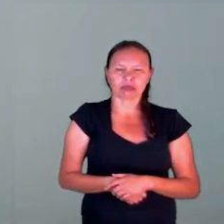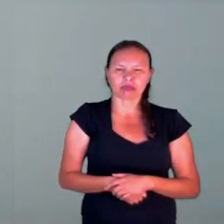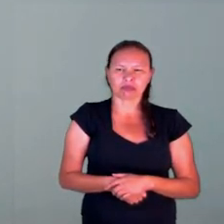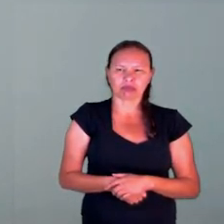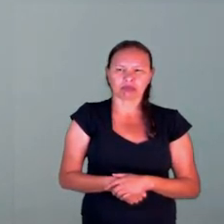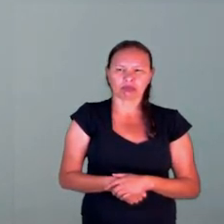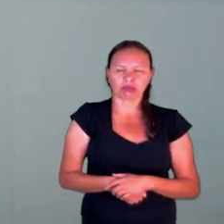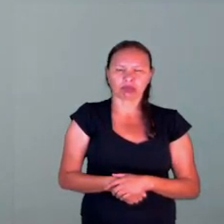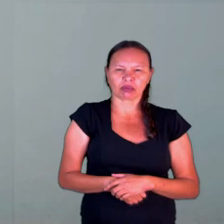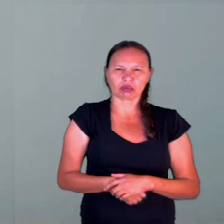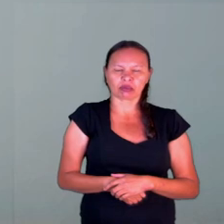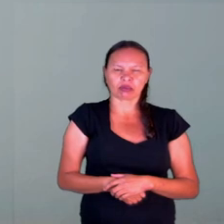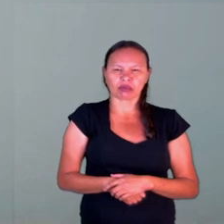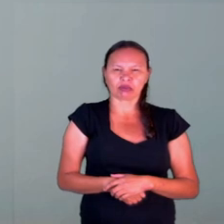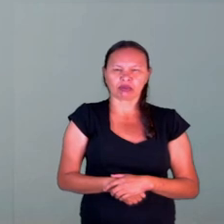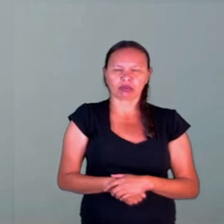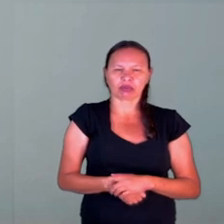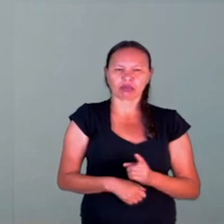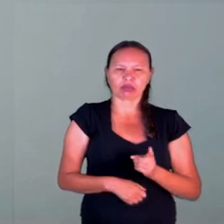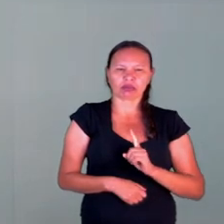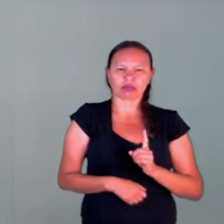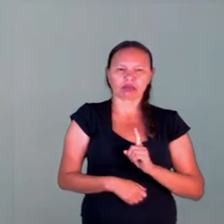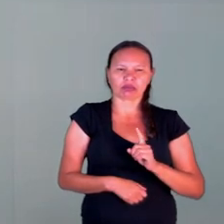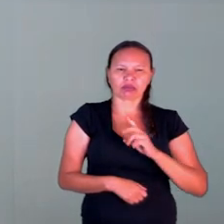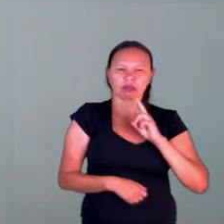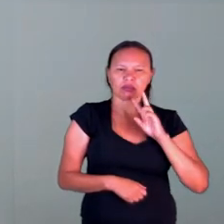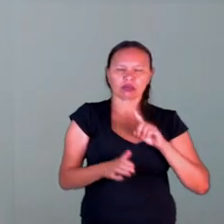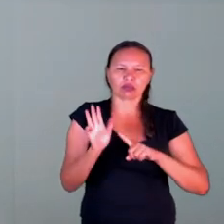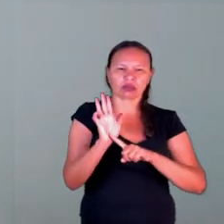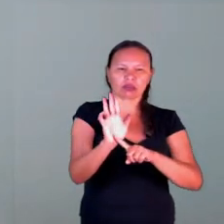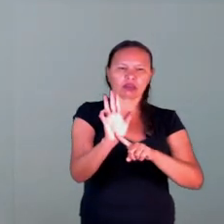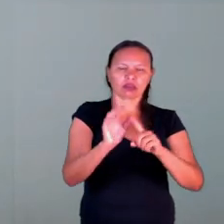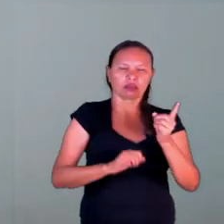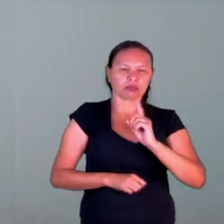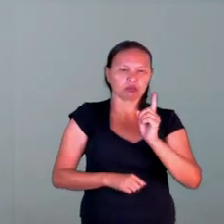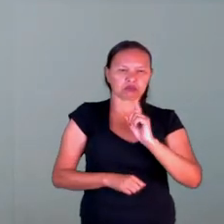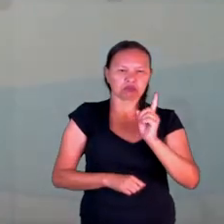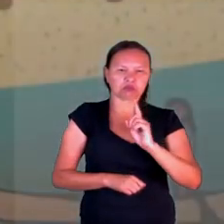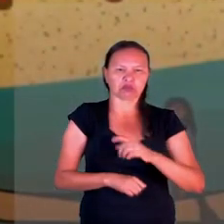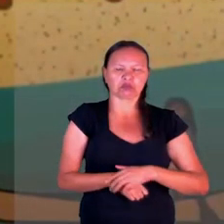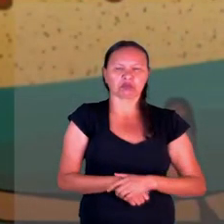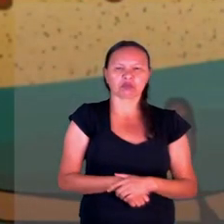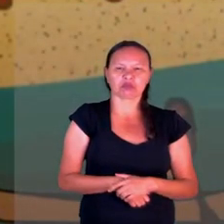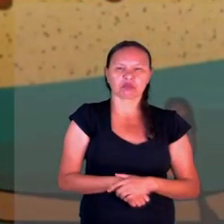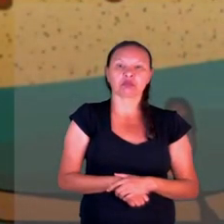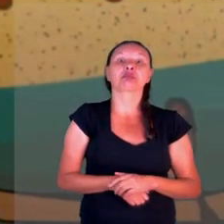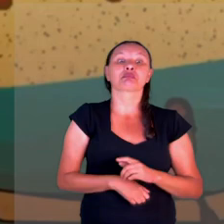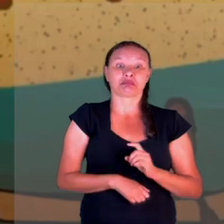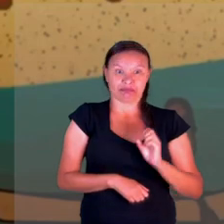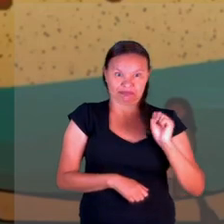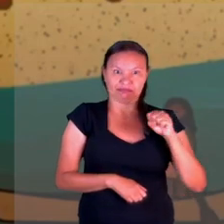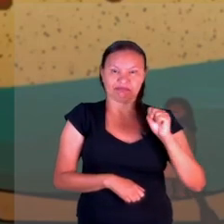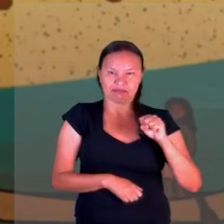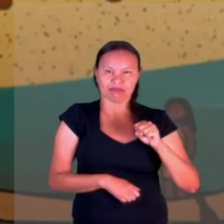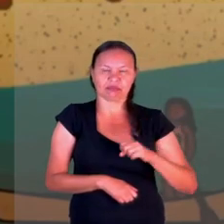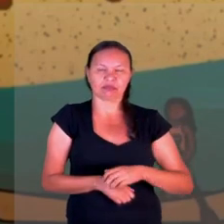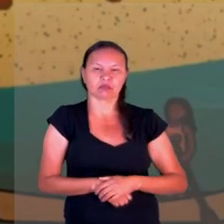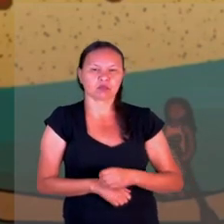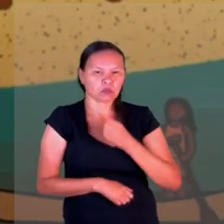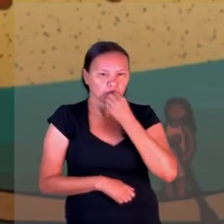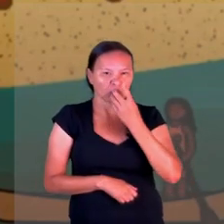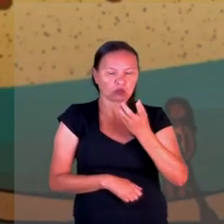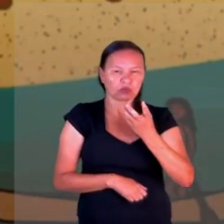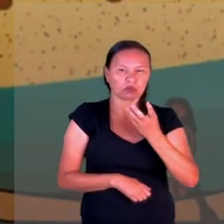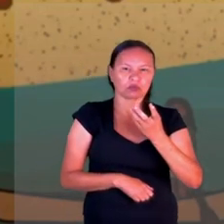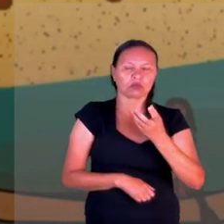animação apareceu aí para vocês ainda não a sim